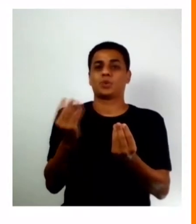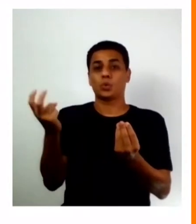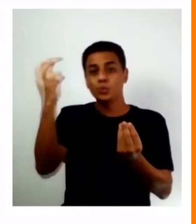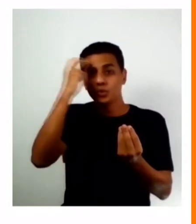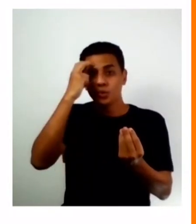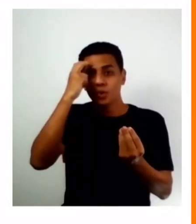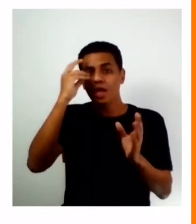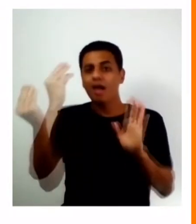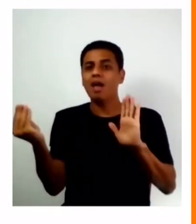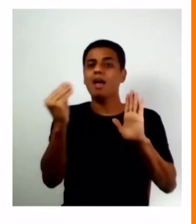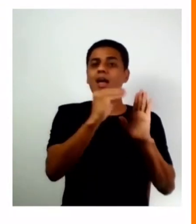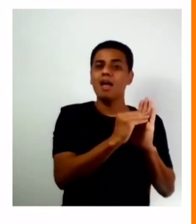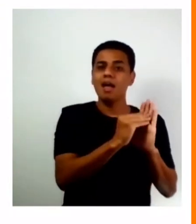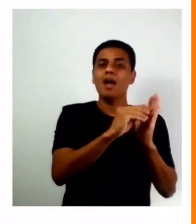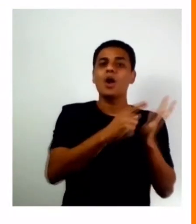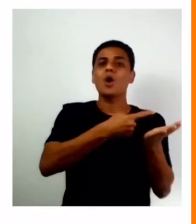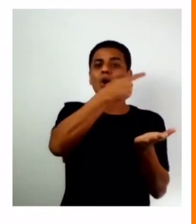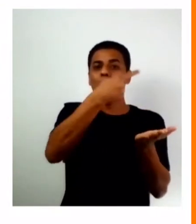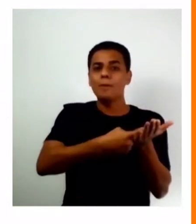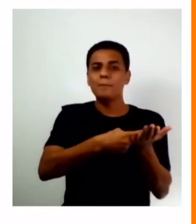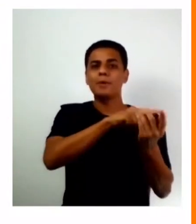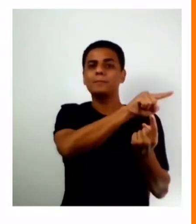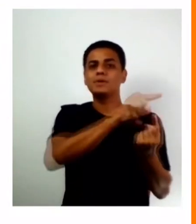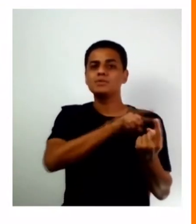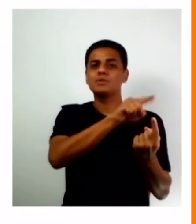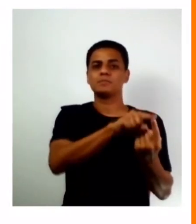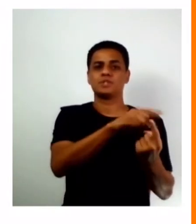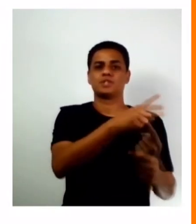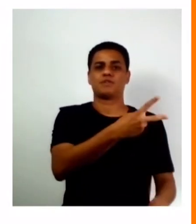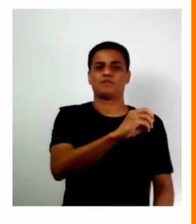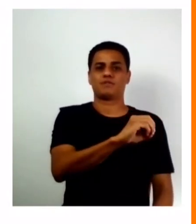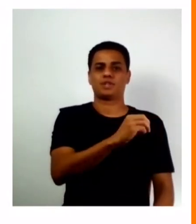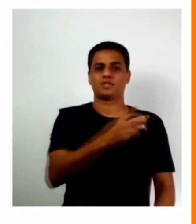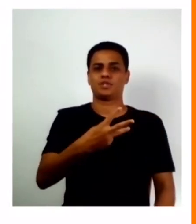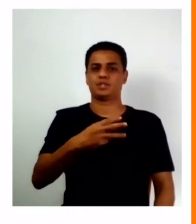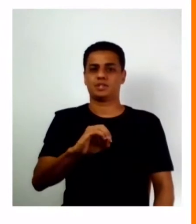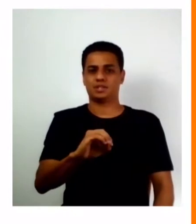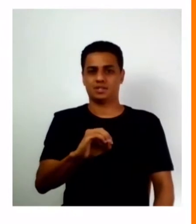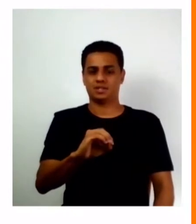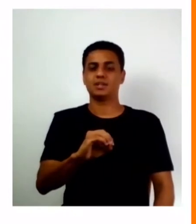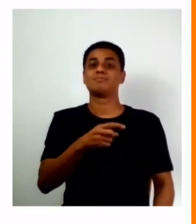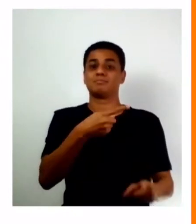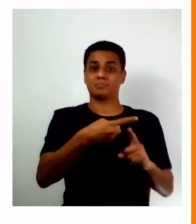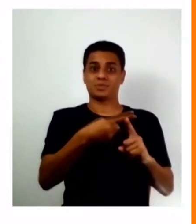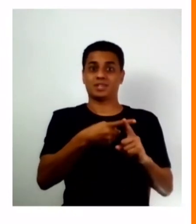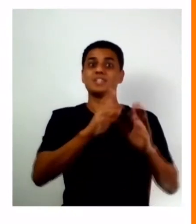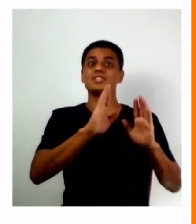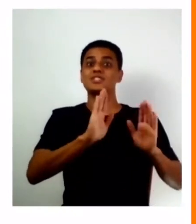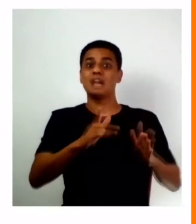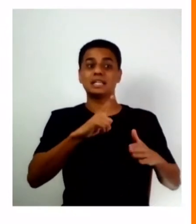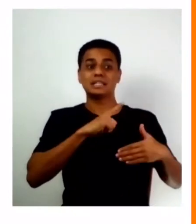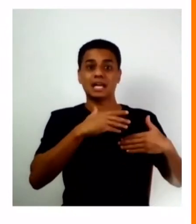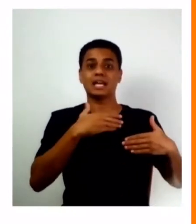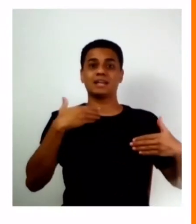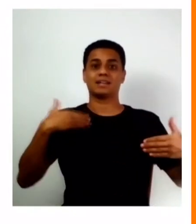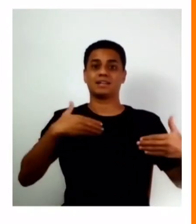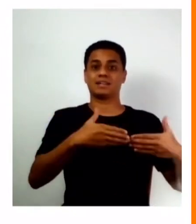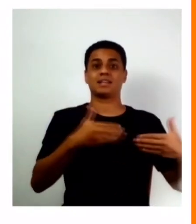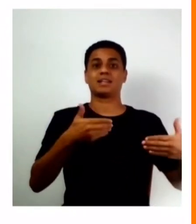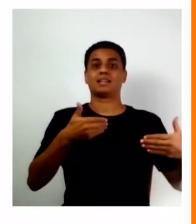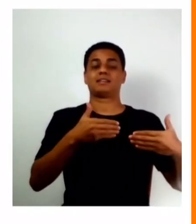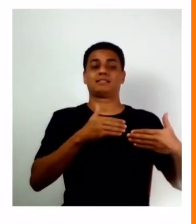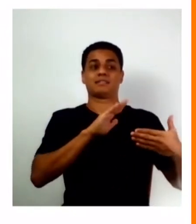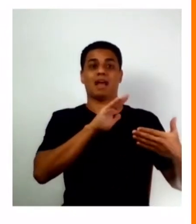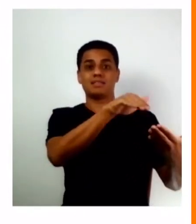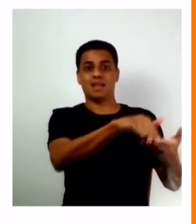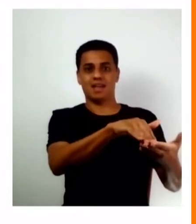agenda que, neste momento, tem ainda 10 anos de recorrido até 2030 e,